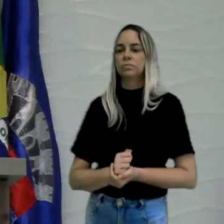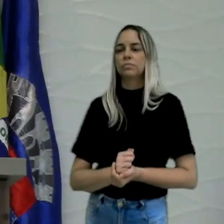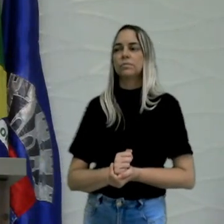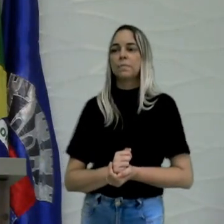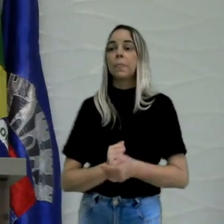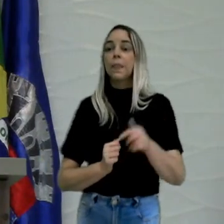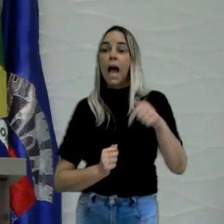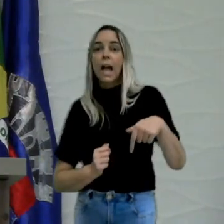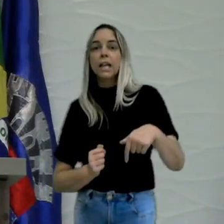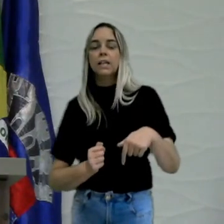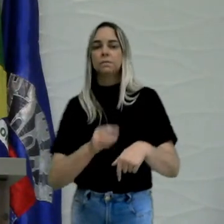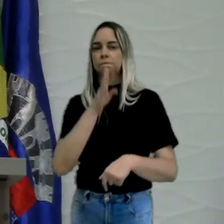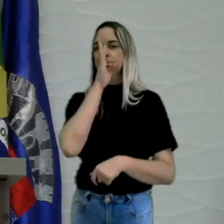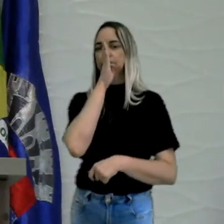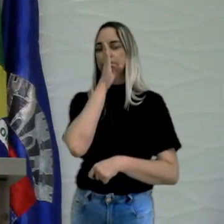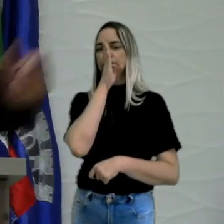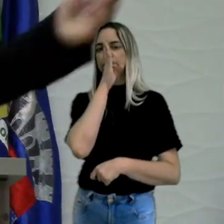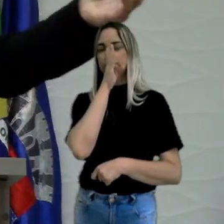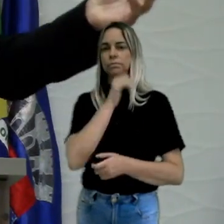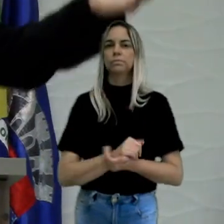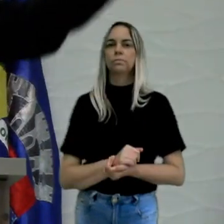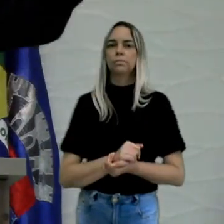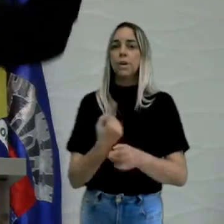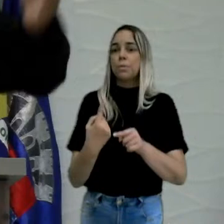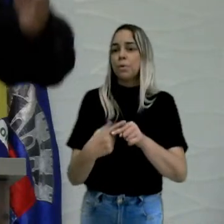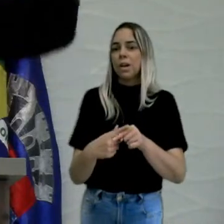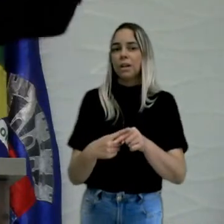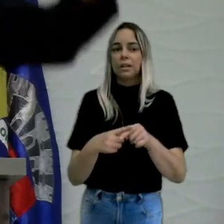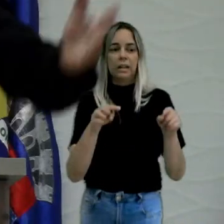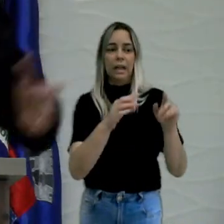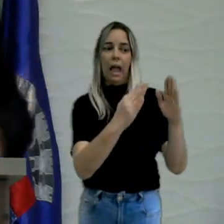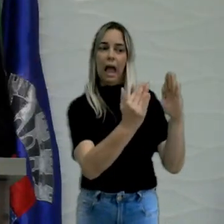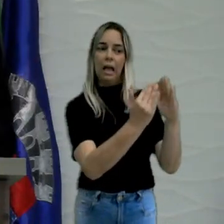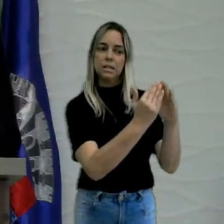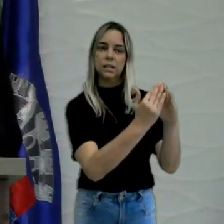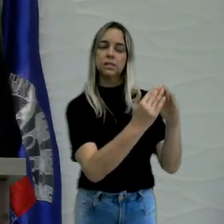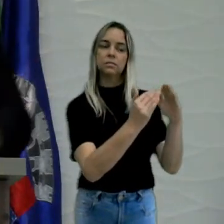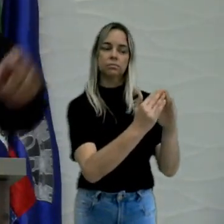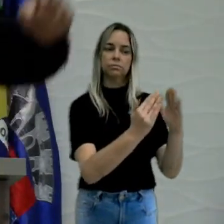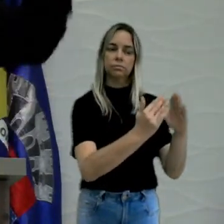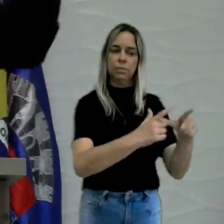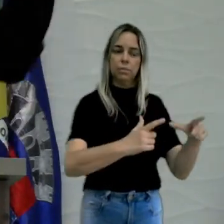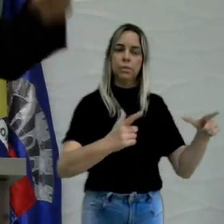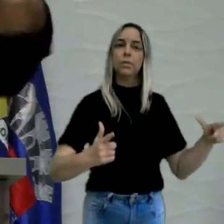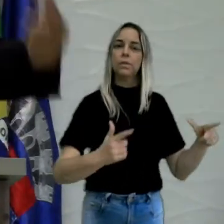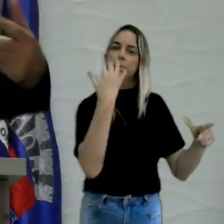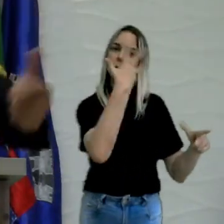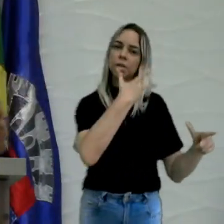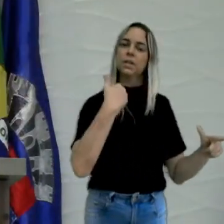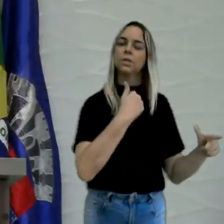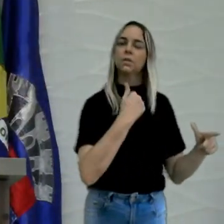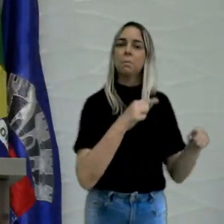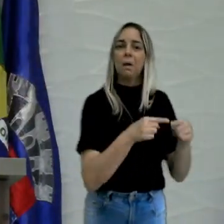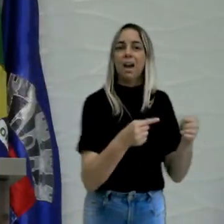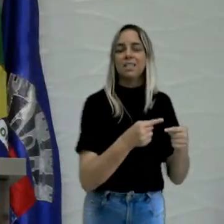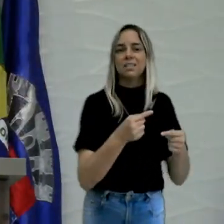Aqui ninguém fala. Ah, porque abriu um casarão, ficou bonito, bonito com péssimo